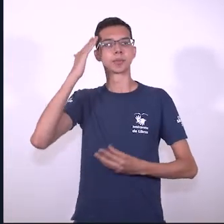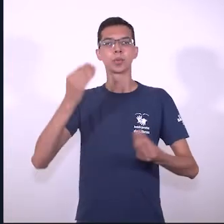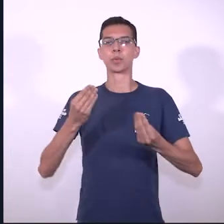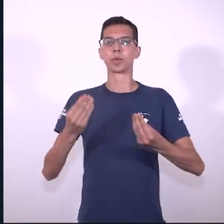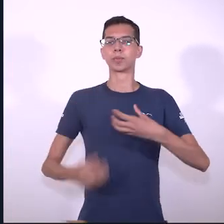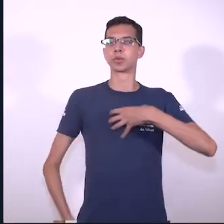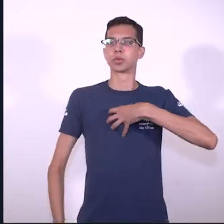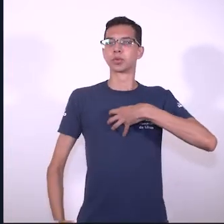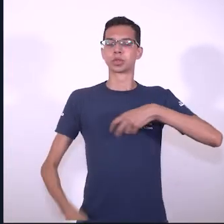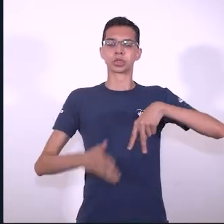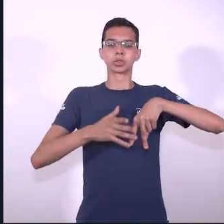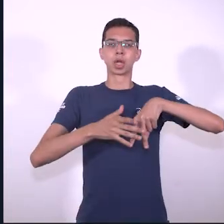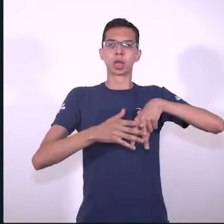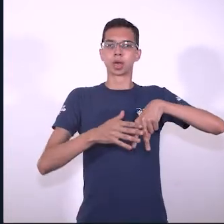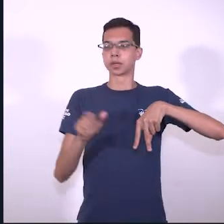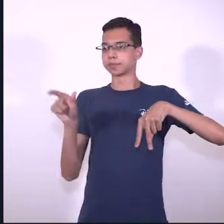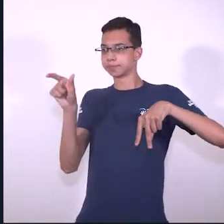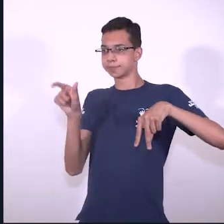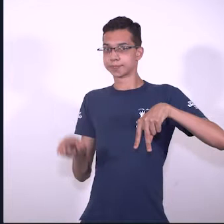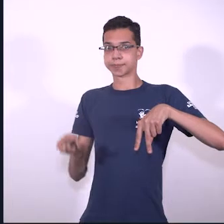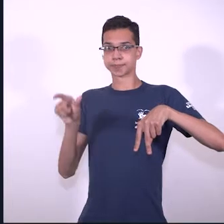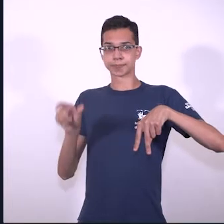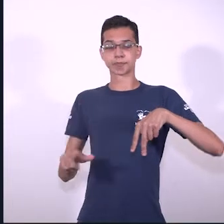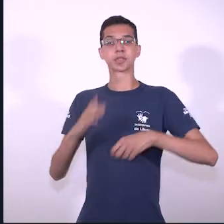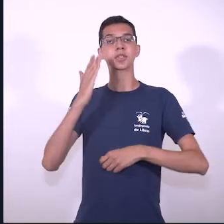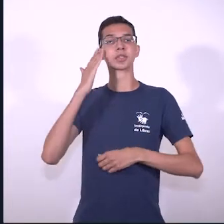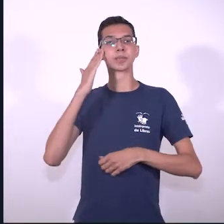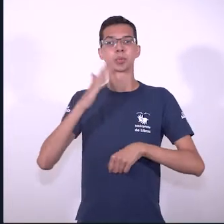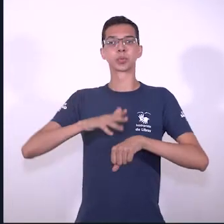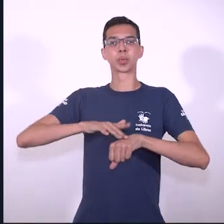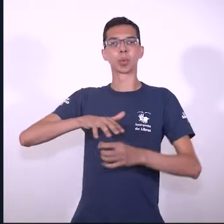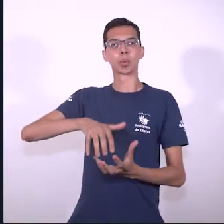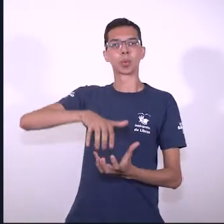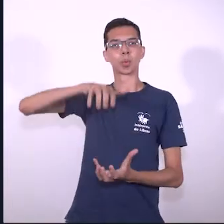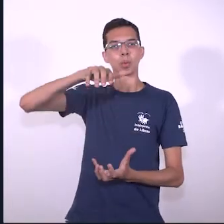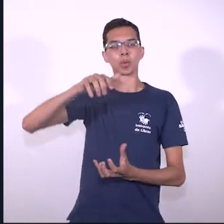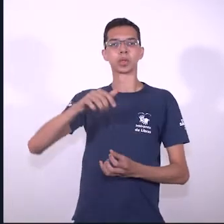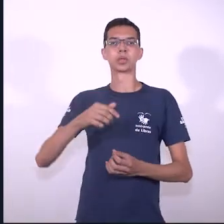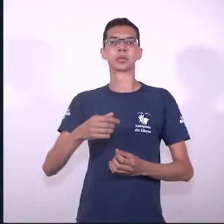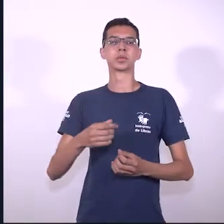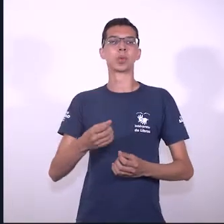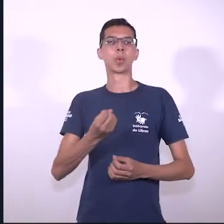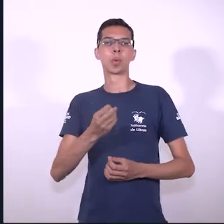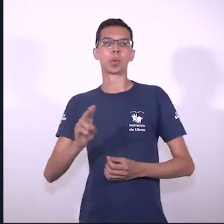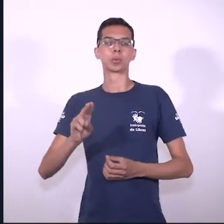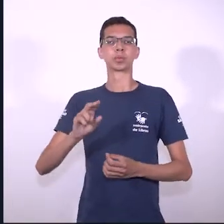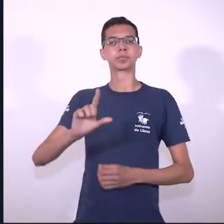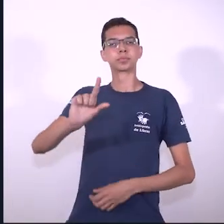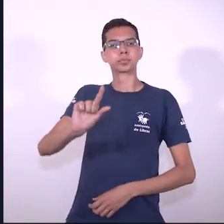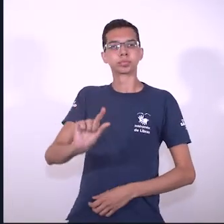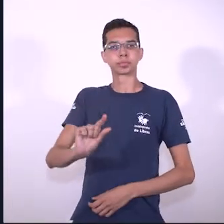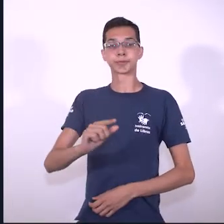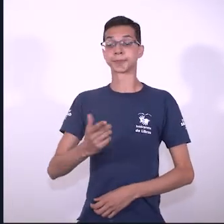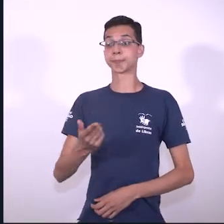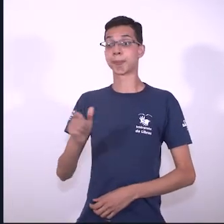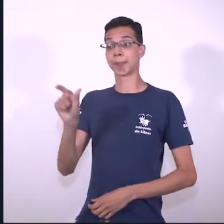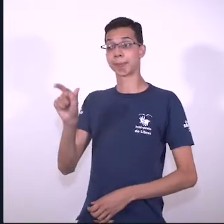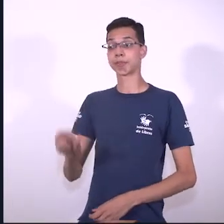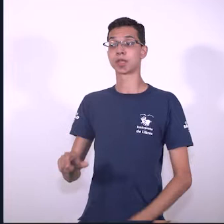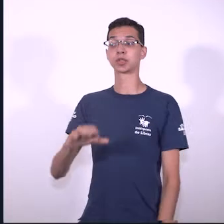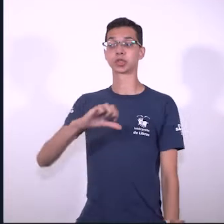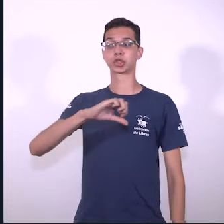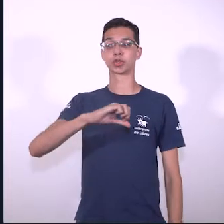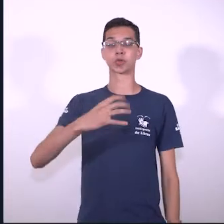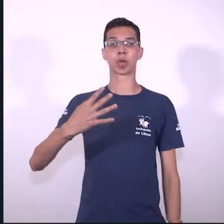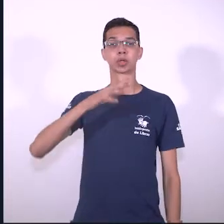paciente para poder verificar a progressão da doença. Se ele tiver uma oximetria menor que 94,